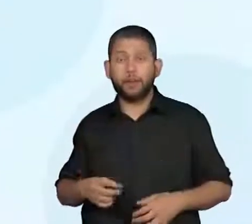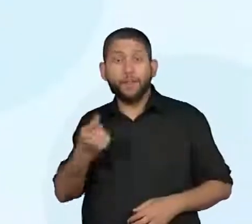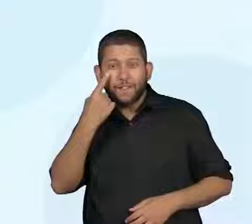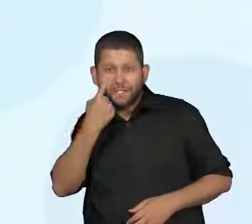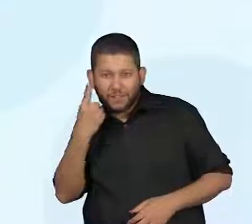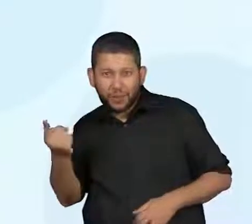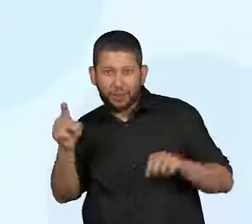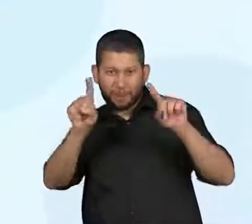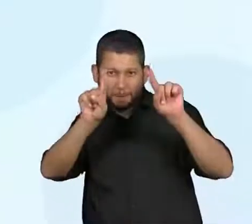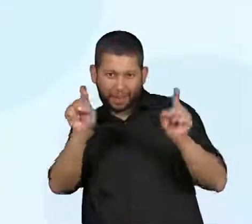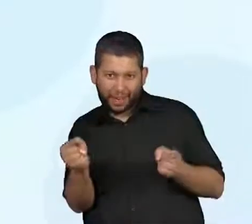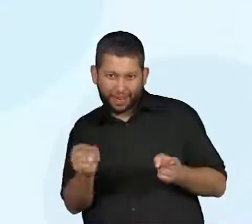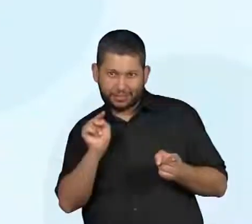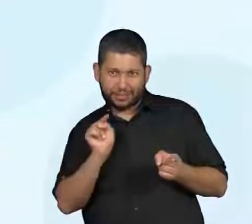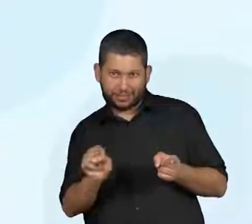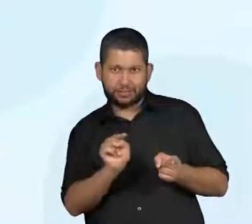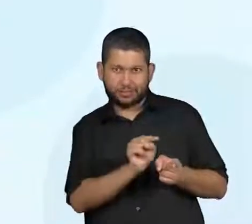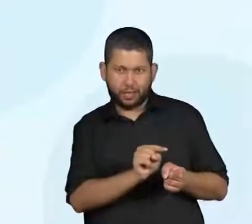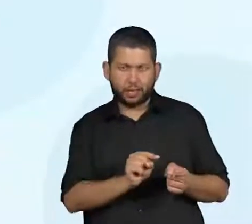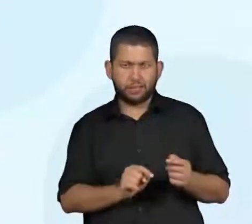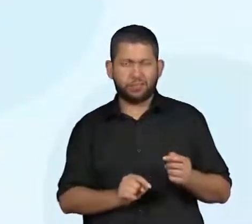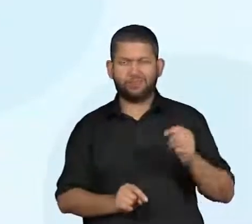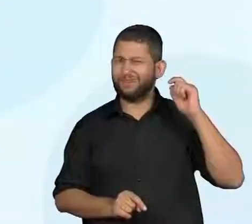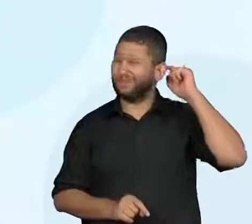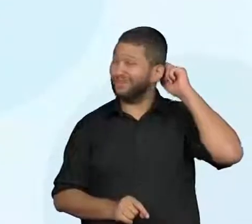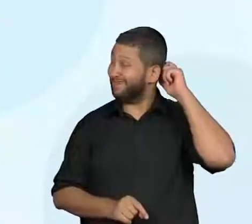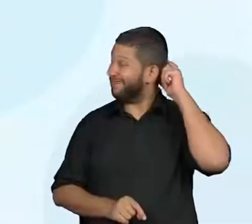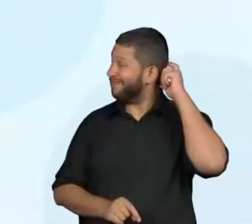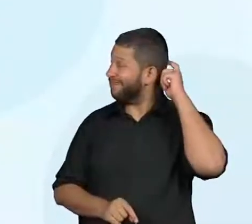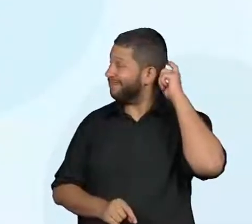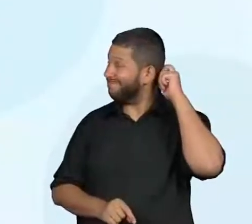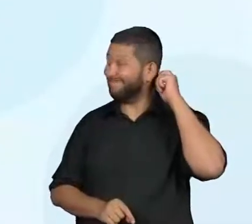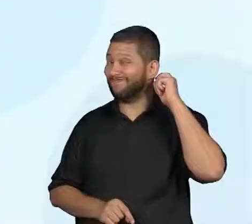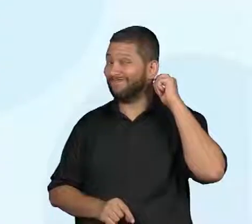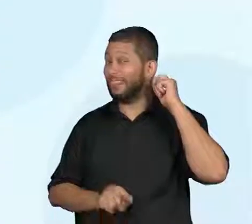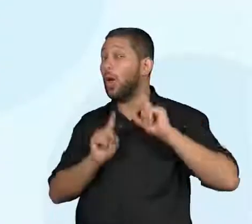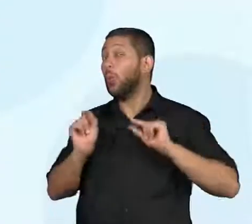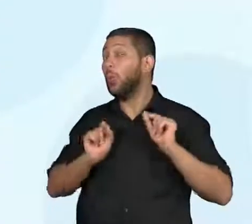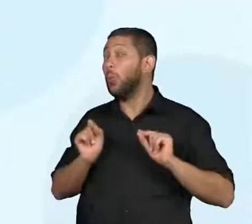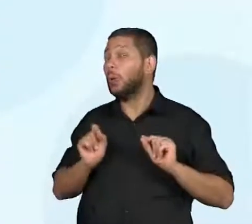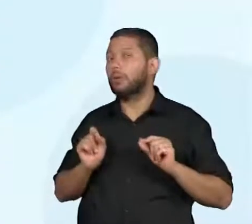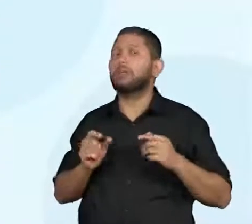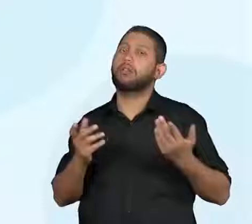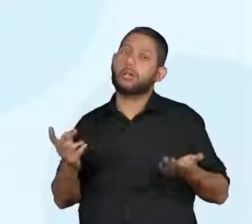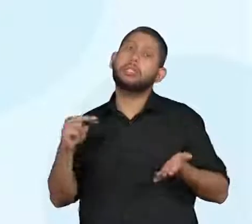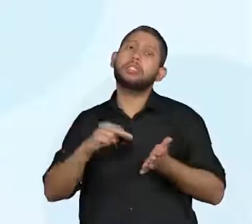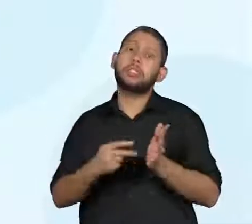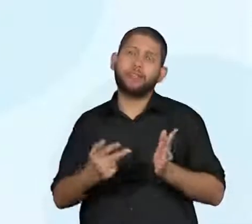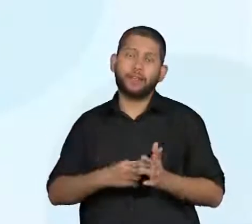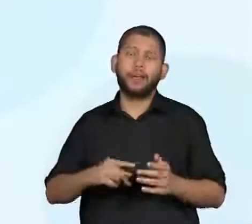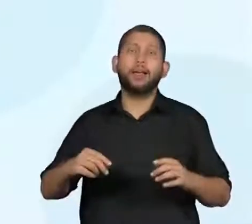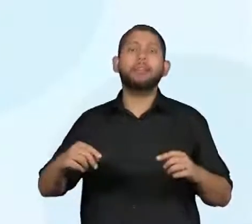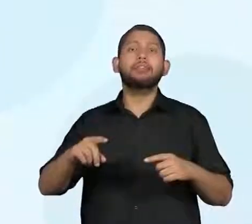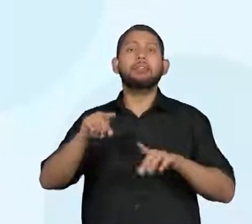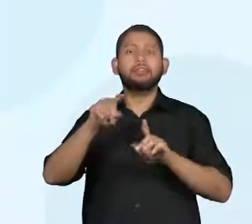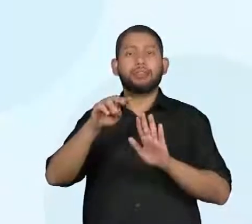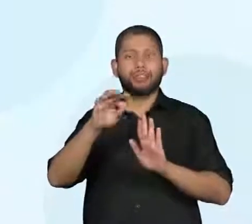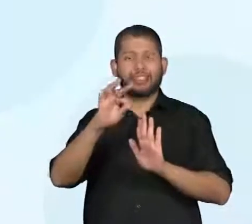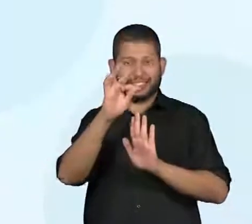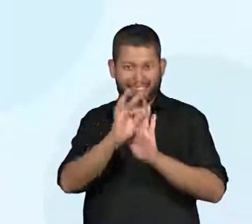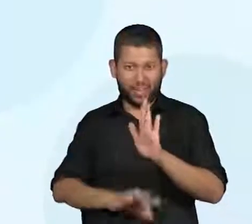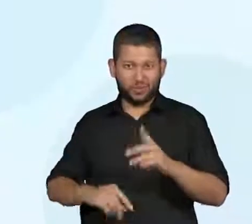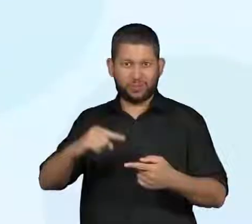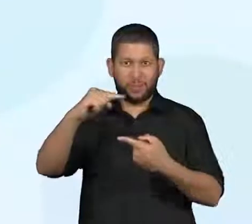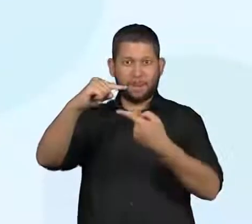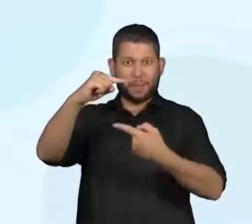texto, tá? O nosso texto aqui, ó, vou colocar a indicação porque falta um trecho.